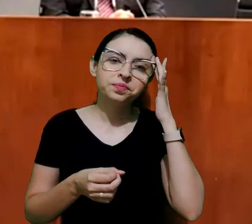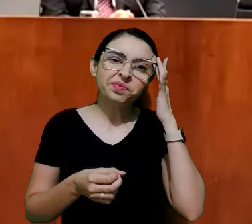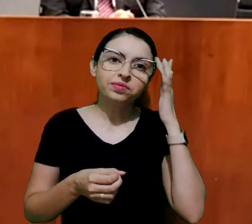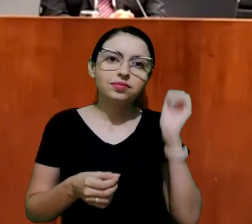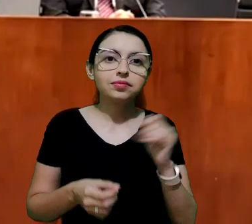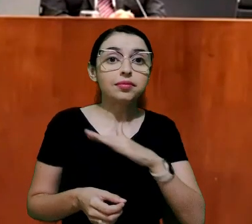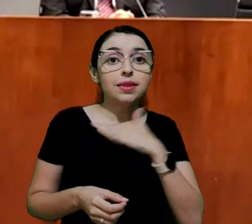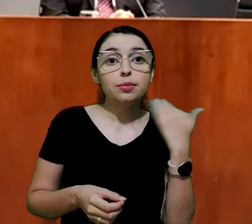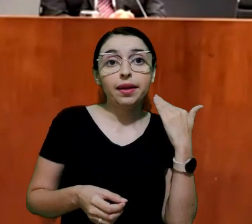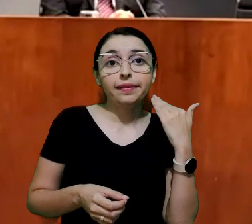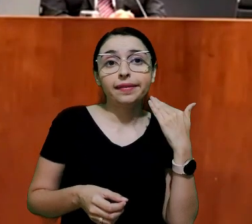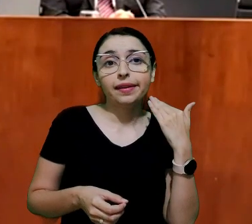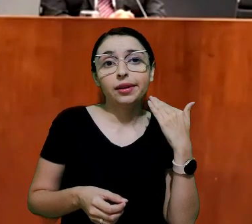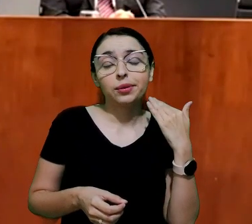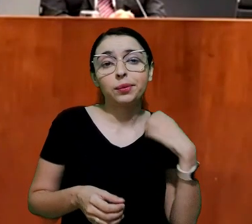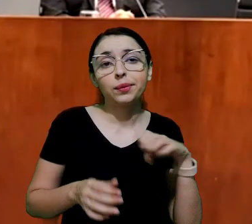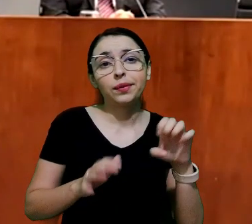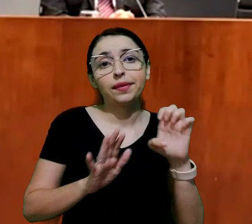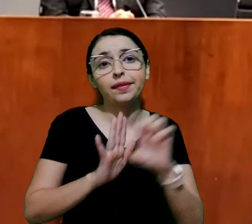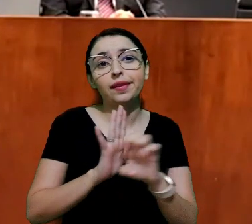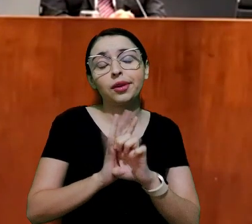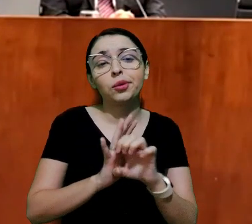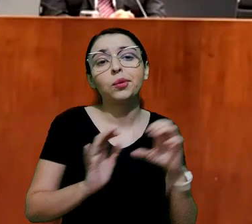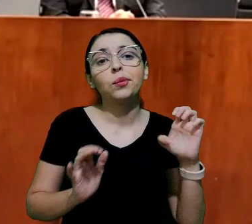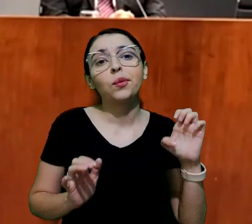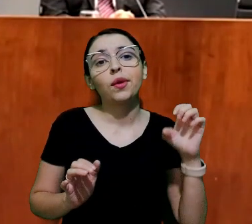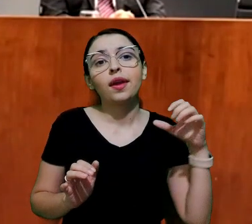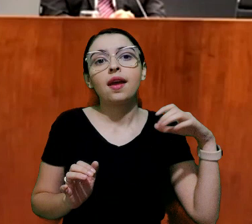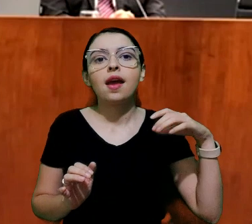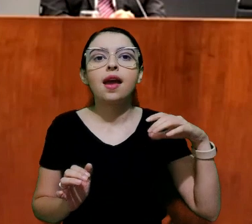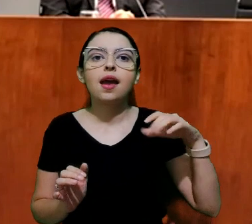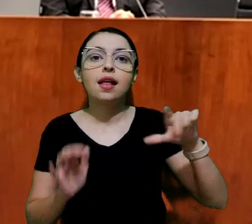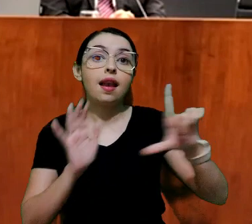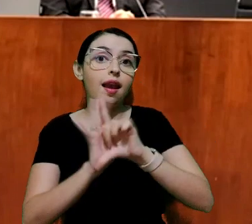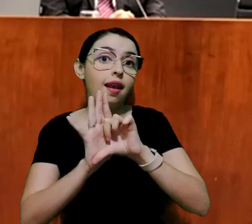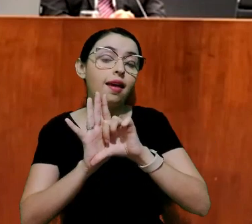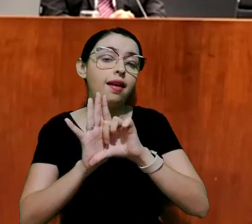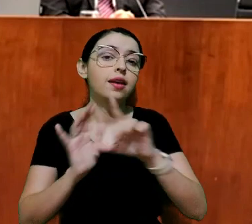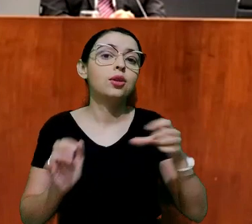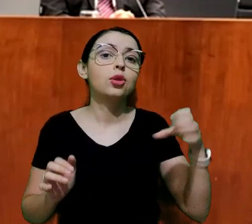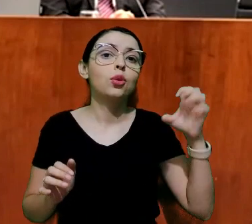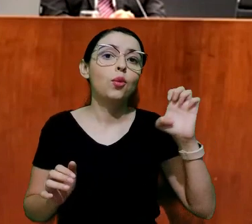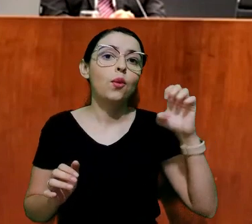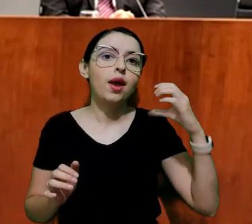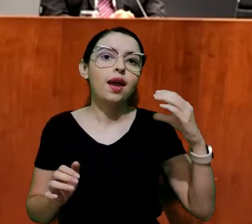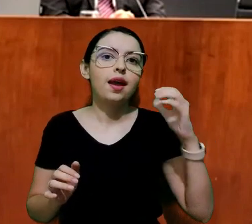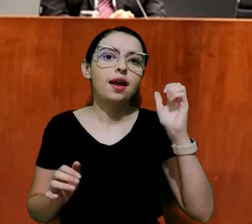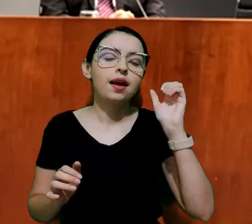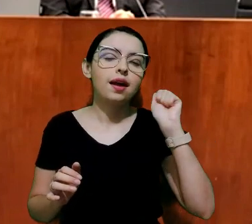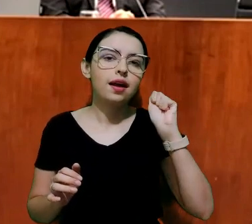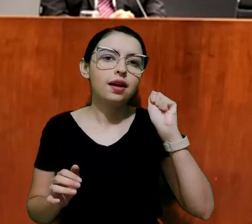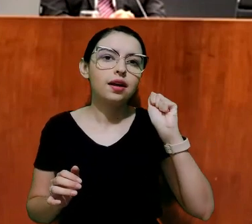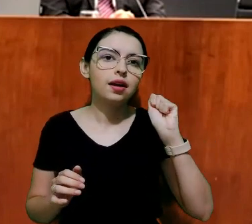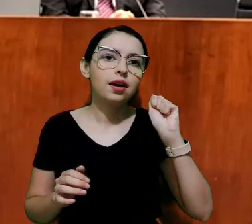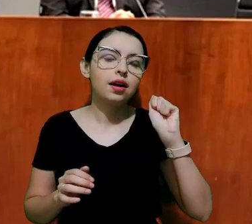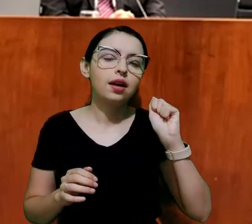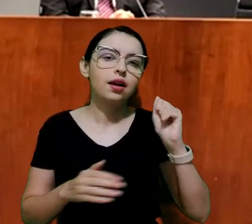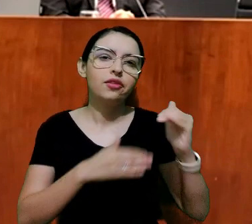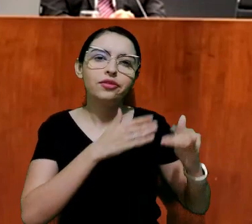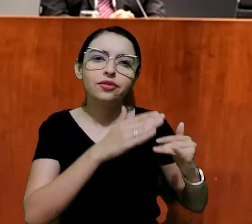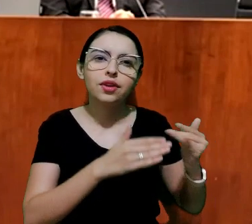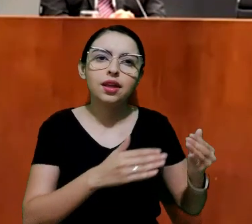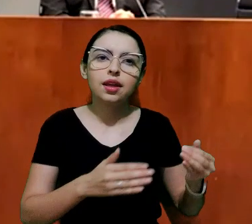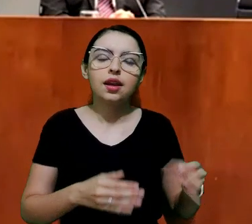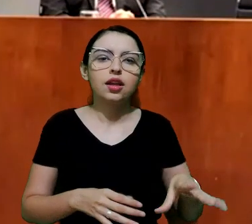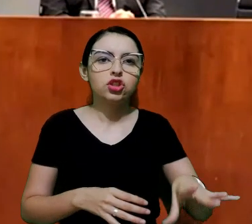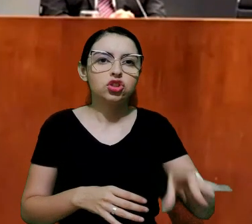Mataram a lei do ECA. Mataram o ECA com relação à fila das adoções. Porque